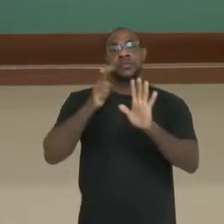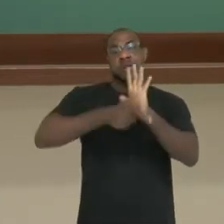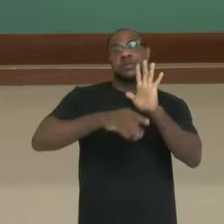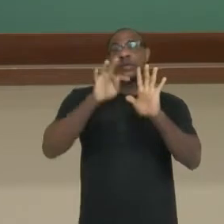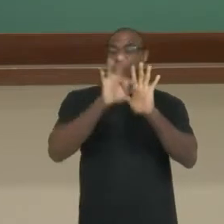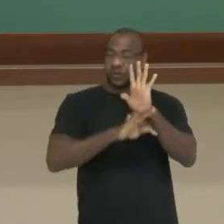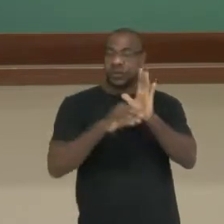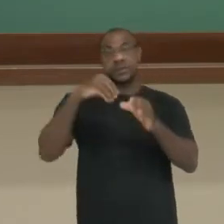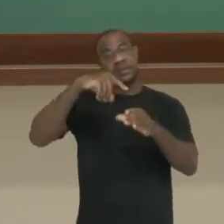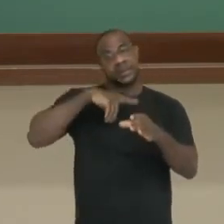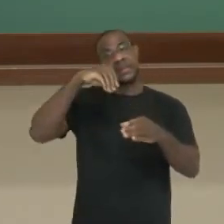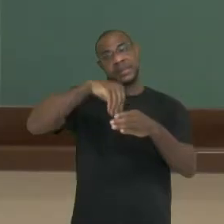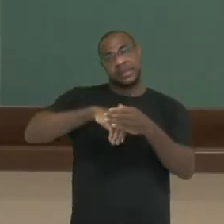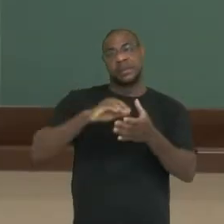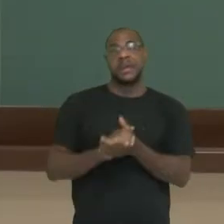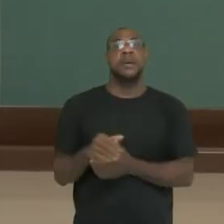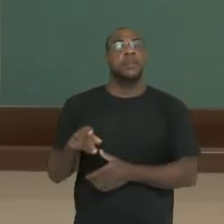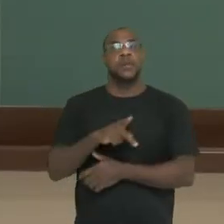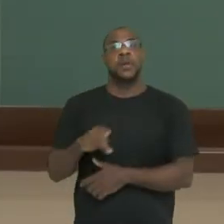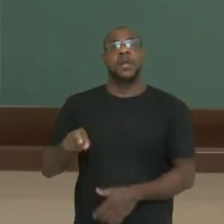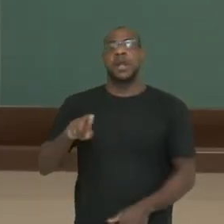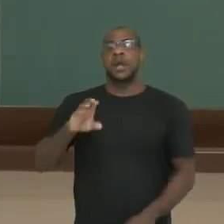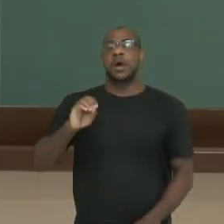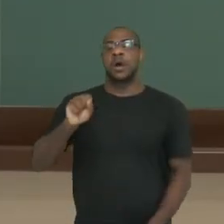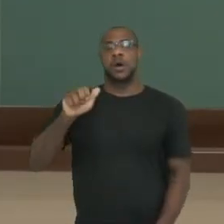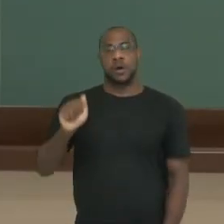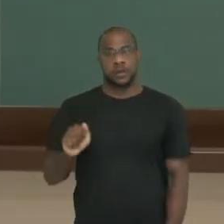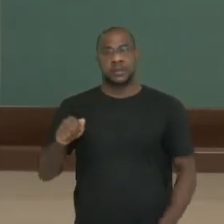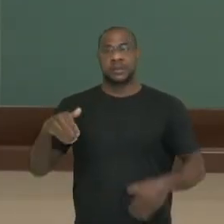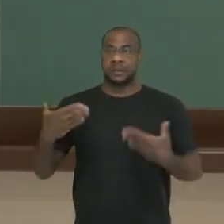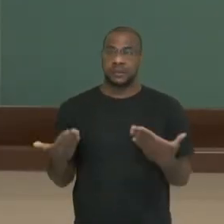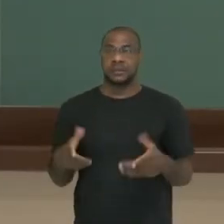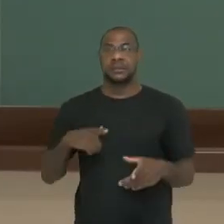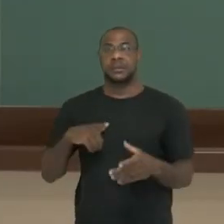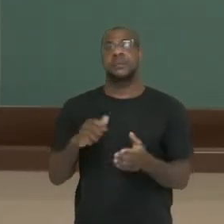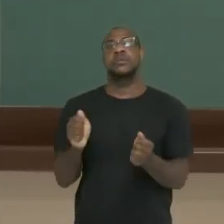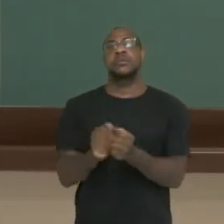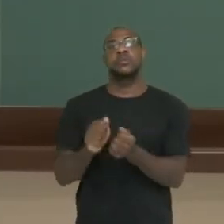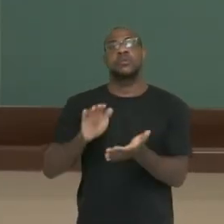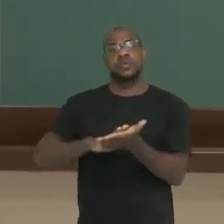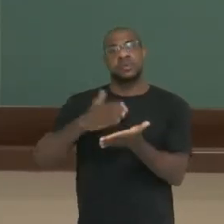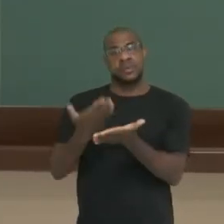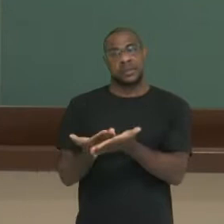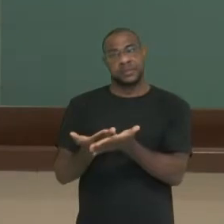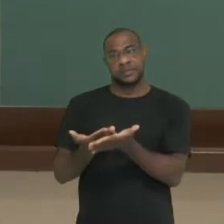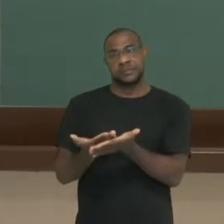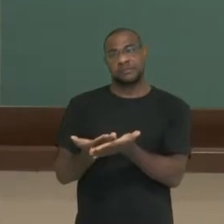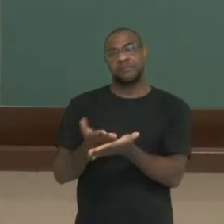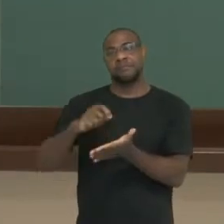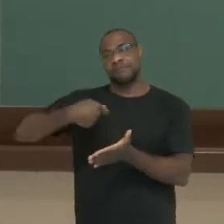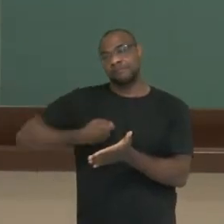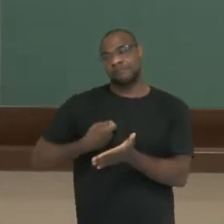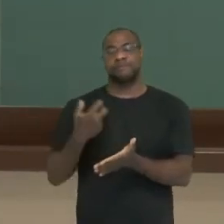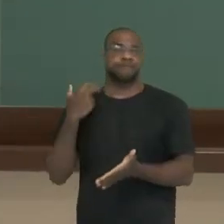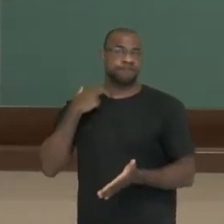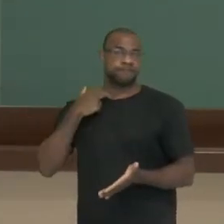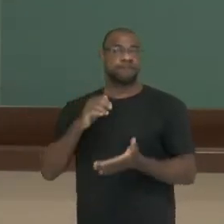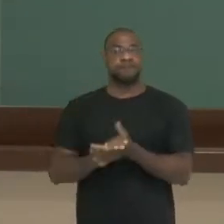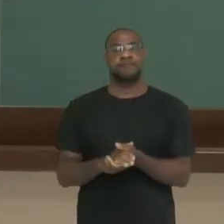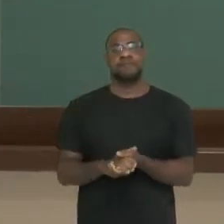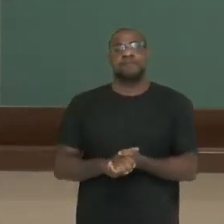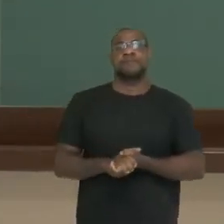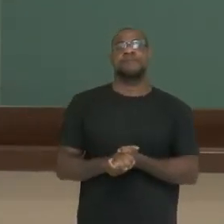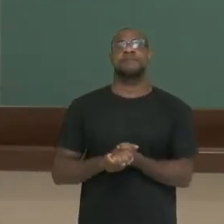textual, certo? Eu sou a professora Rosa Helena Bueno, estou aqui com o meu colega, o intérprete, que está fazendo a transcrição da